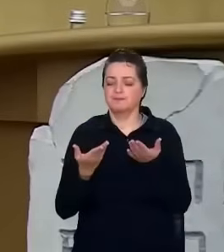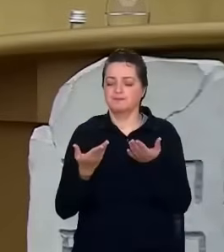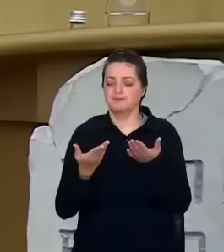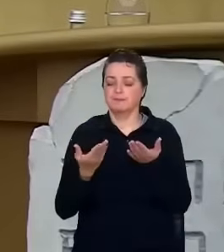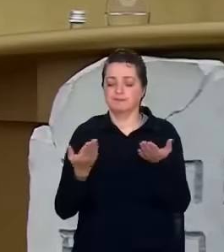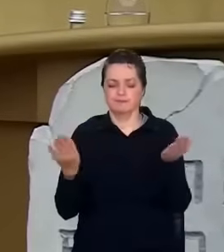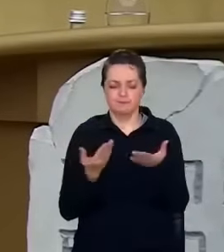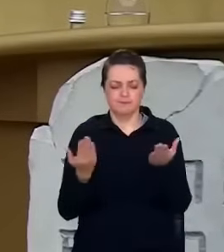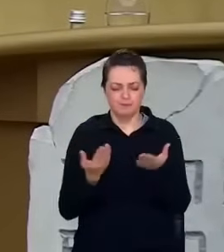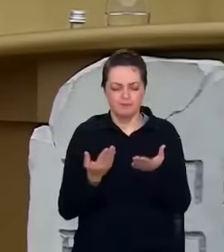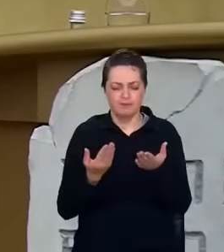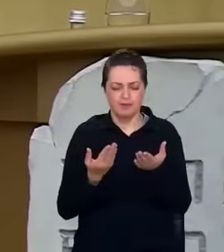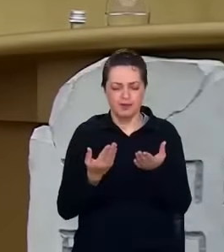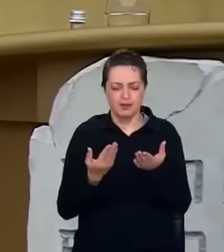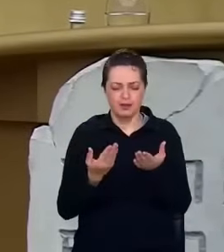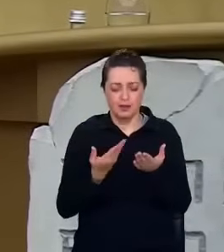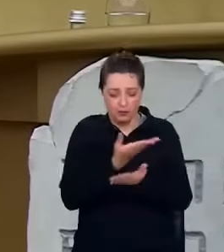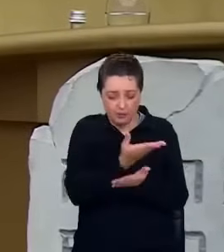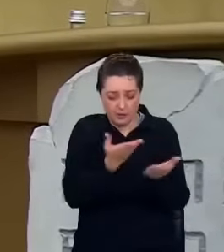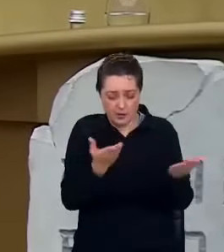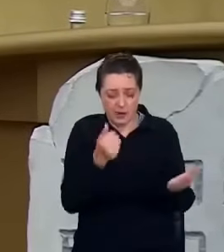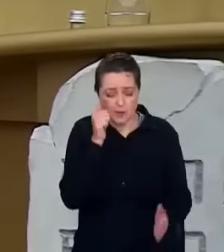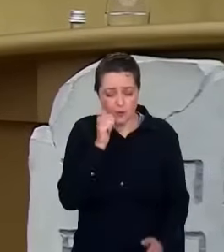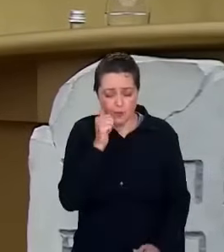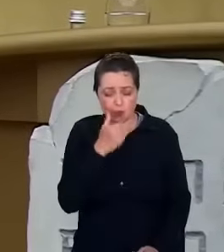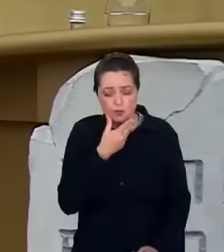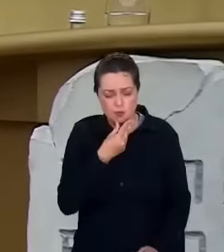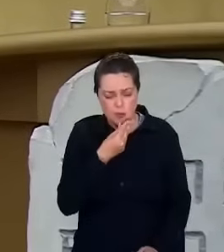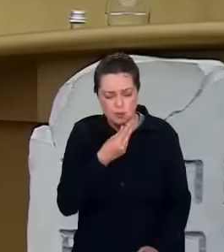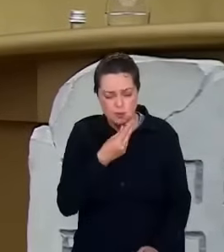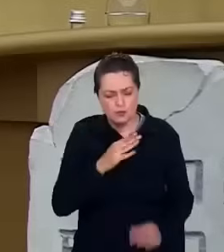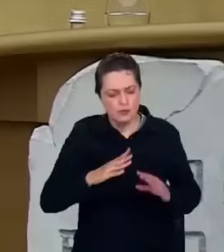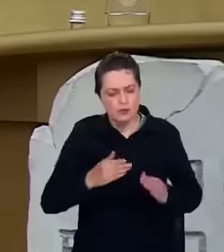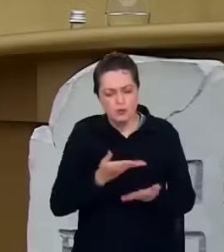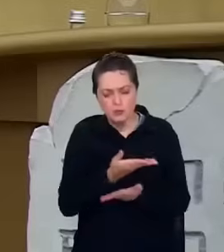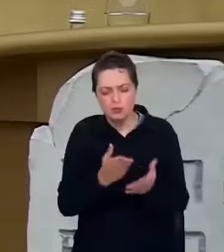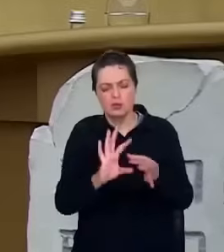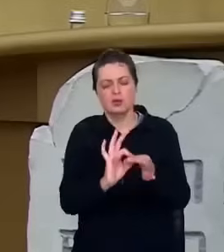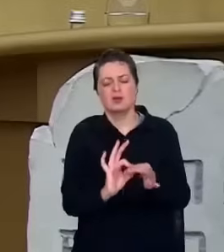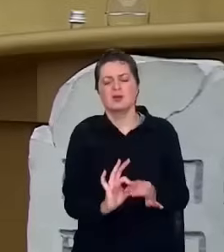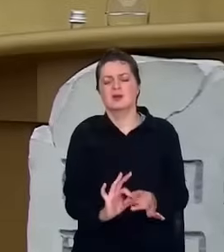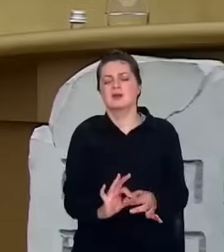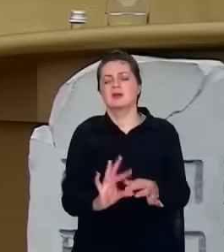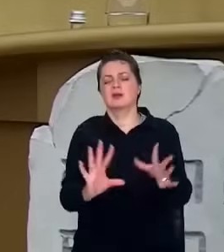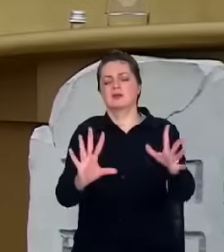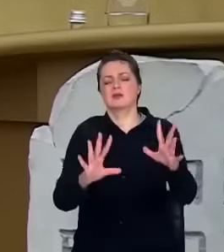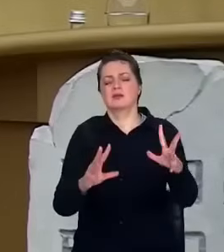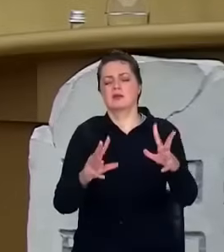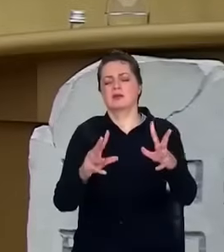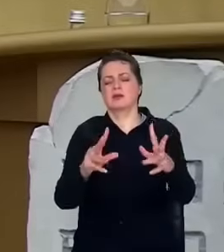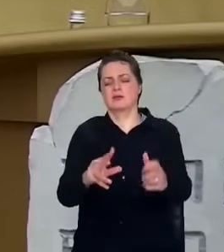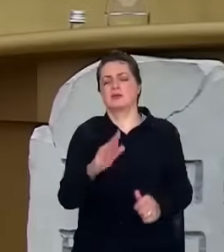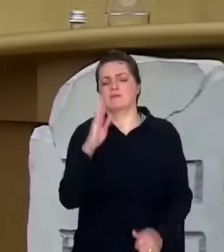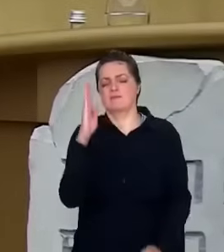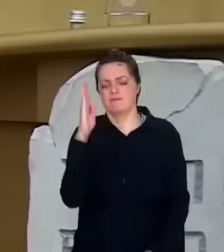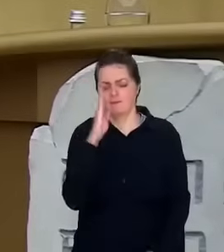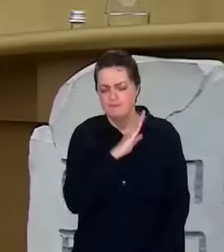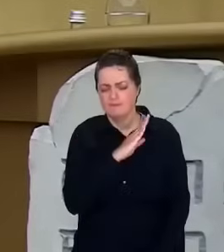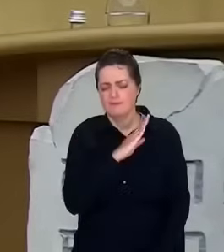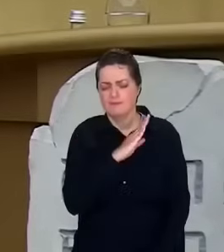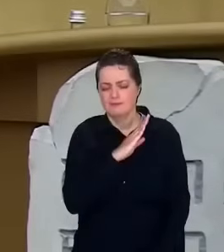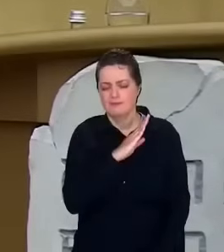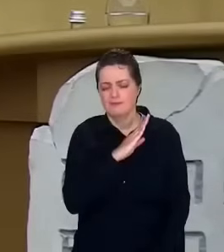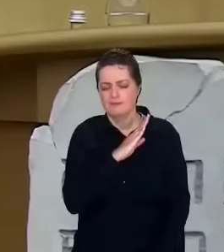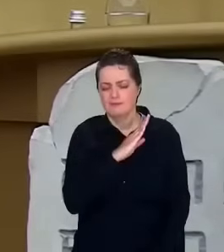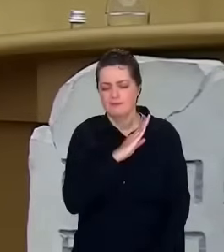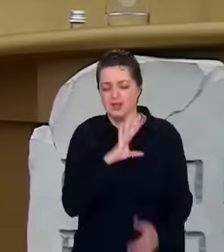Seja livre, minha amiga e meu amigo. Seja livre aí agora. Seja livre